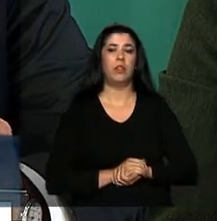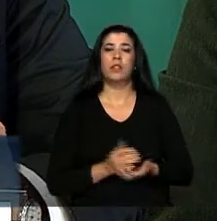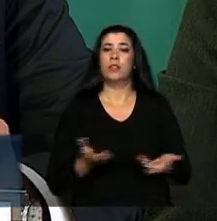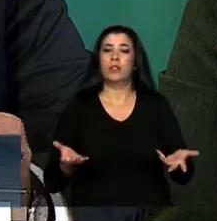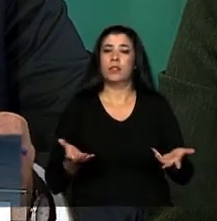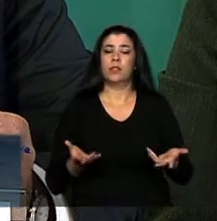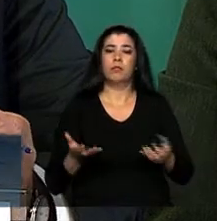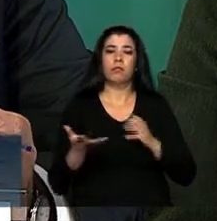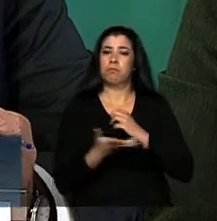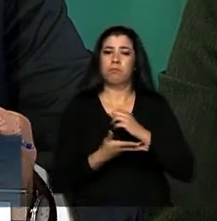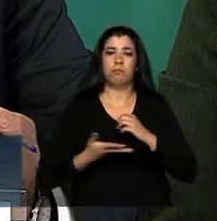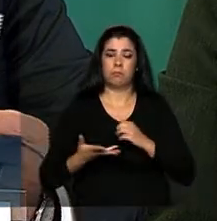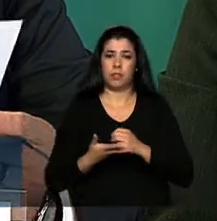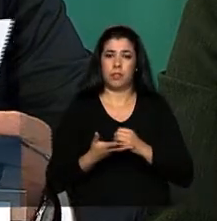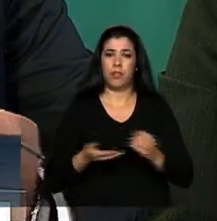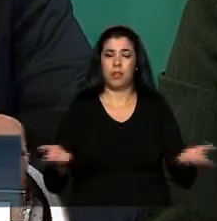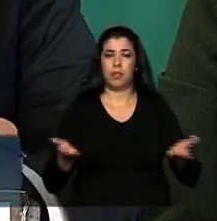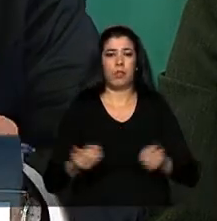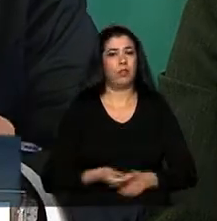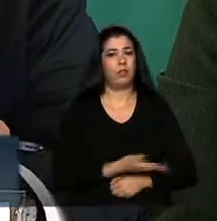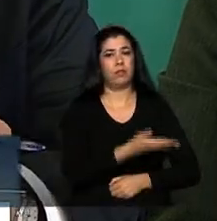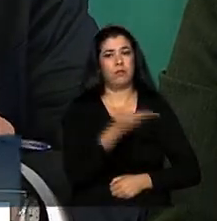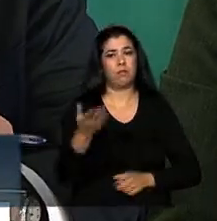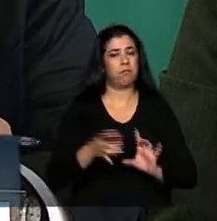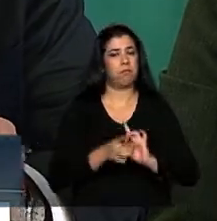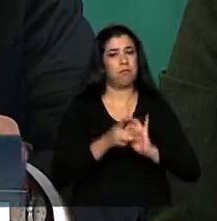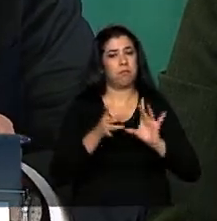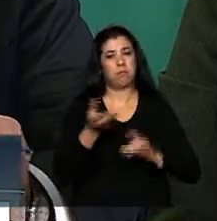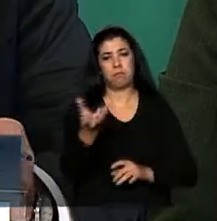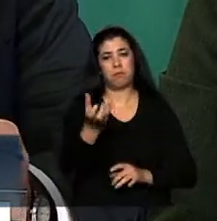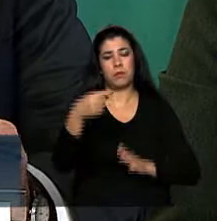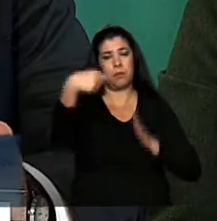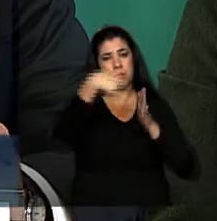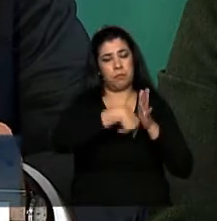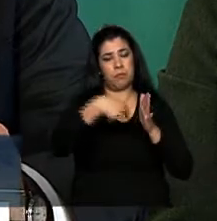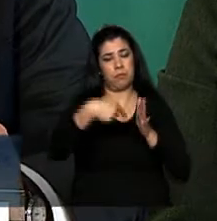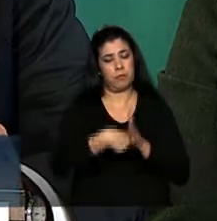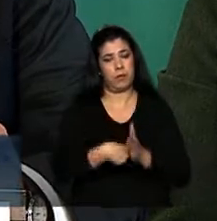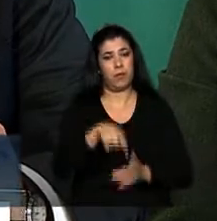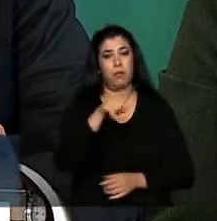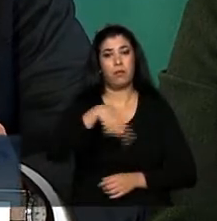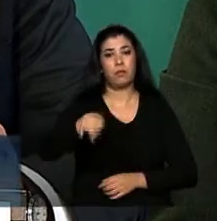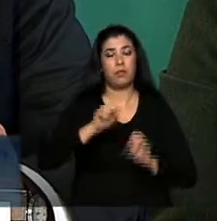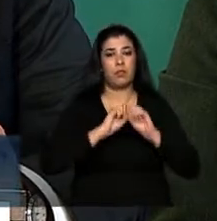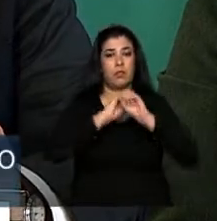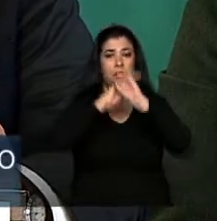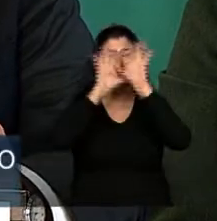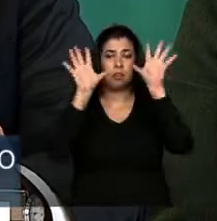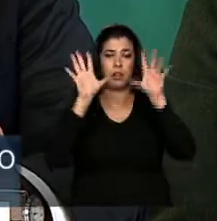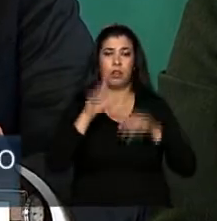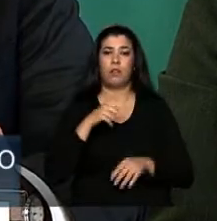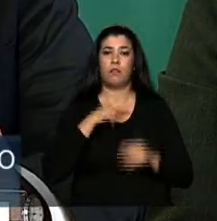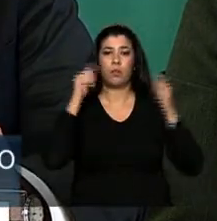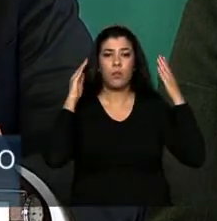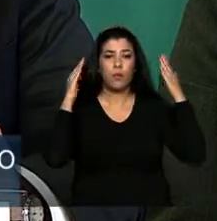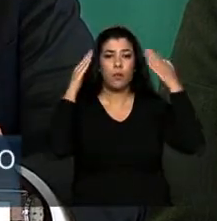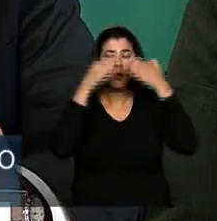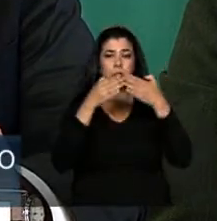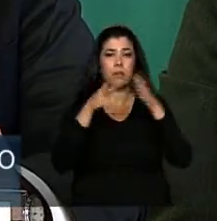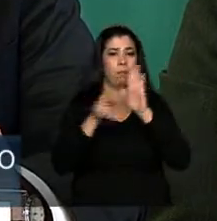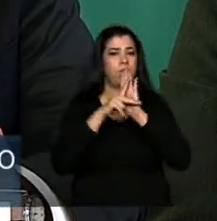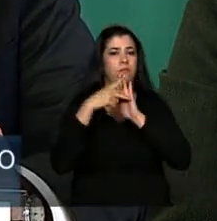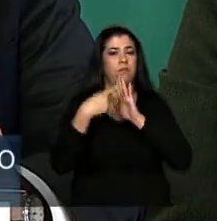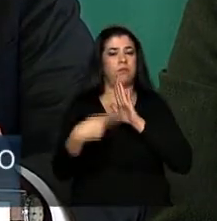basicamente isso. E agora a gente se coloca aqui, né, Alberto, para algumas perguntas, deixando claro para os jornalistas que eu vou me ater única e